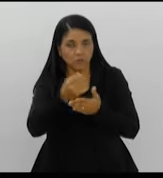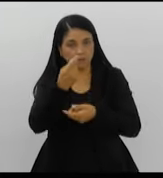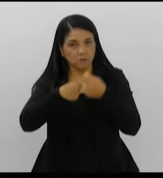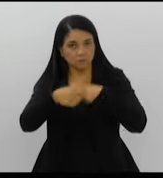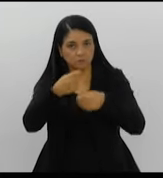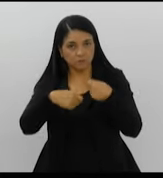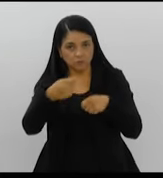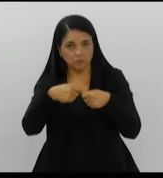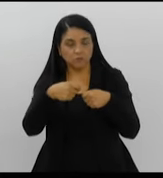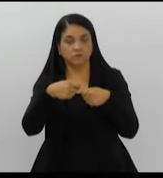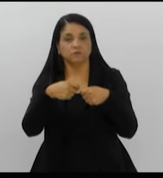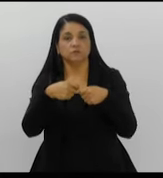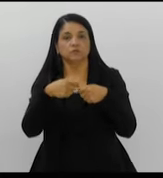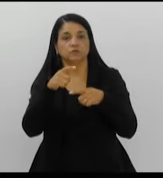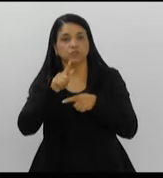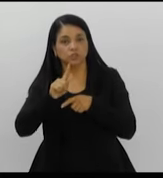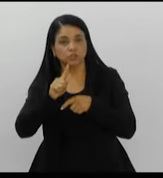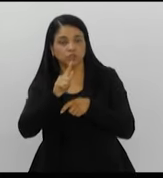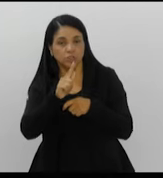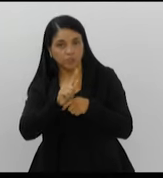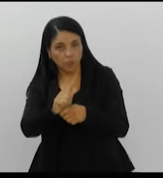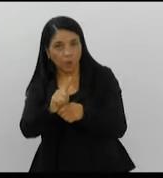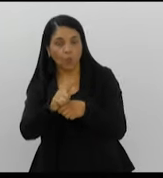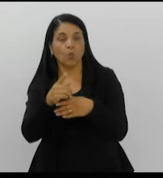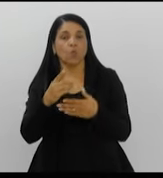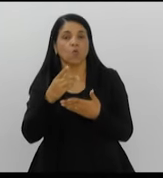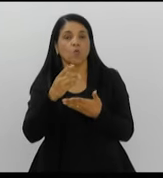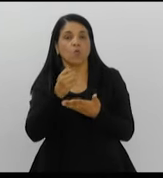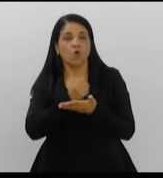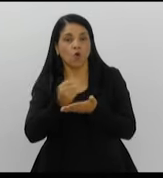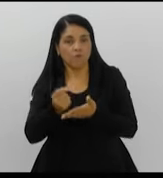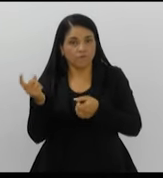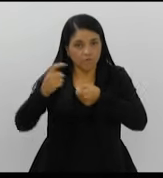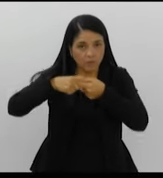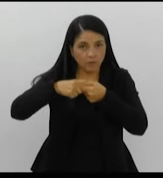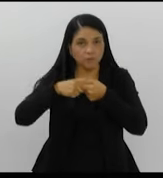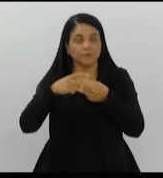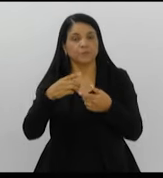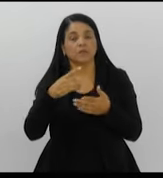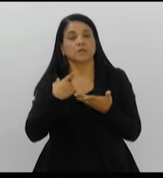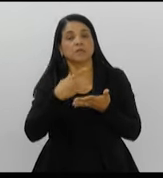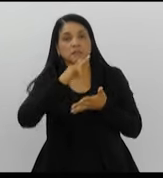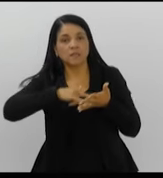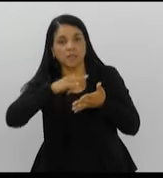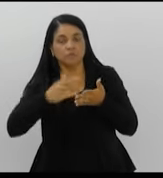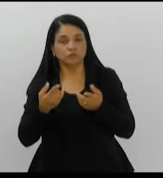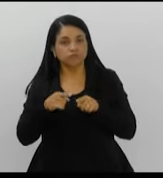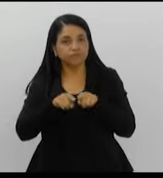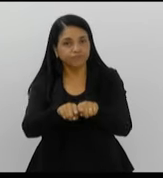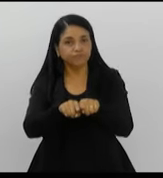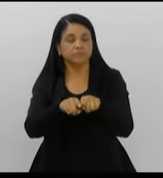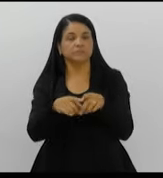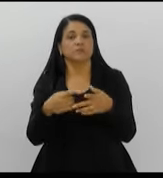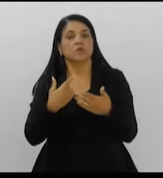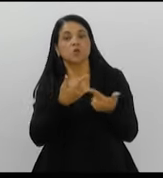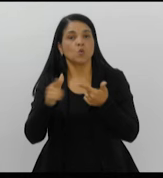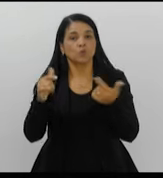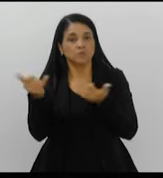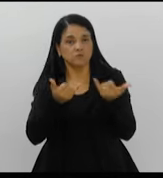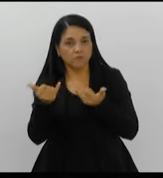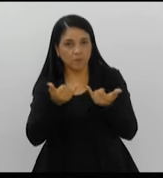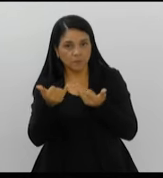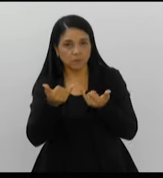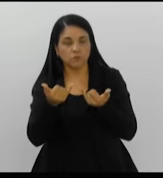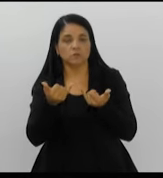administrativos, contratos de gestão, convênios, termos de cooperação, termos de parceria, dentre outras informações que deveriam